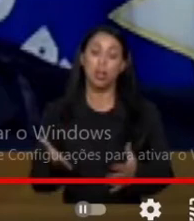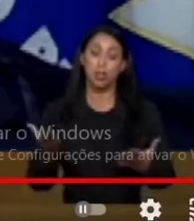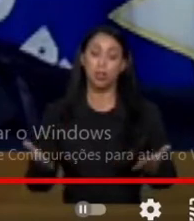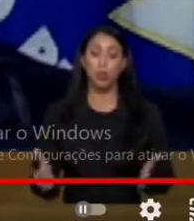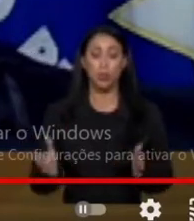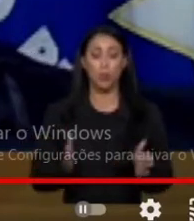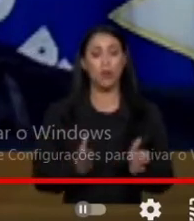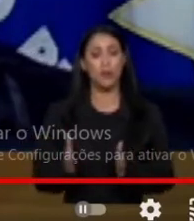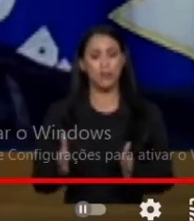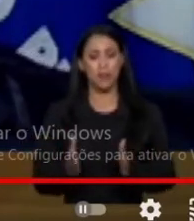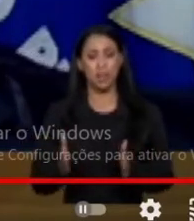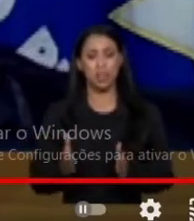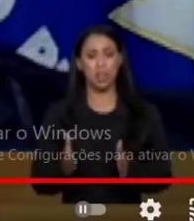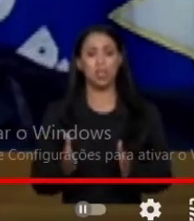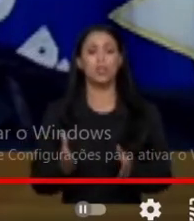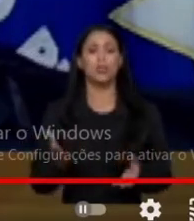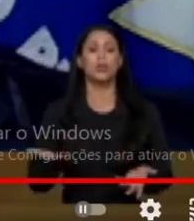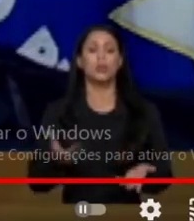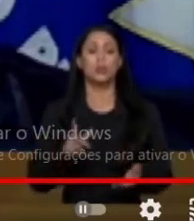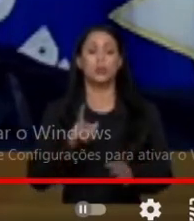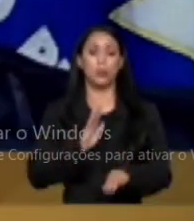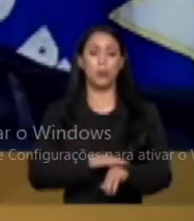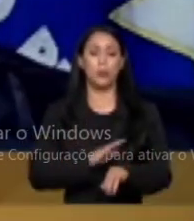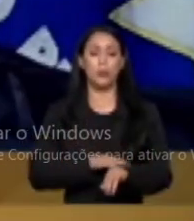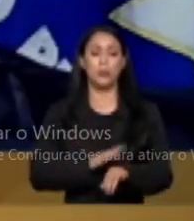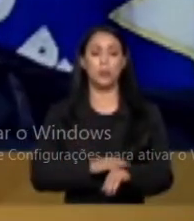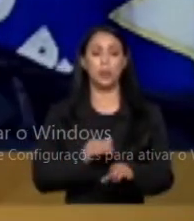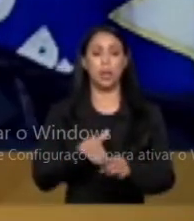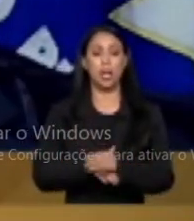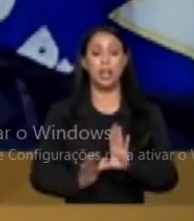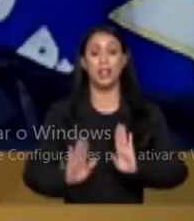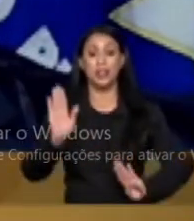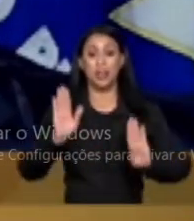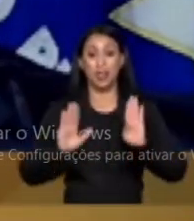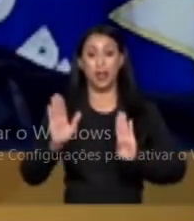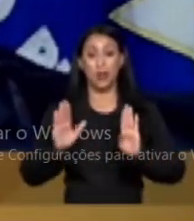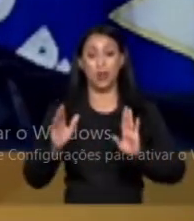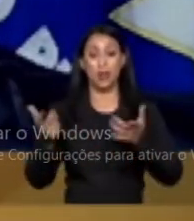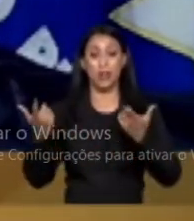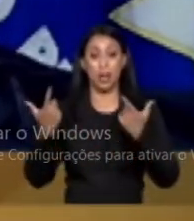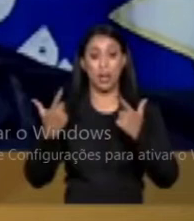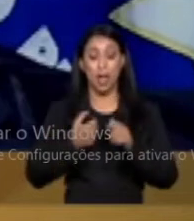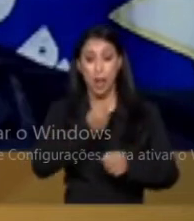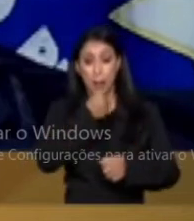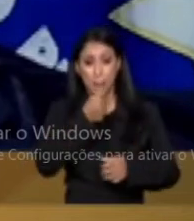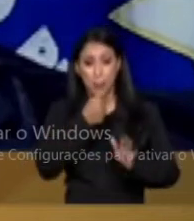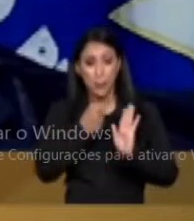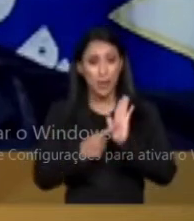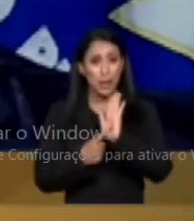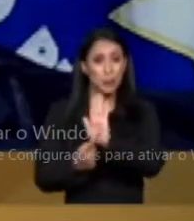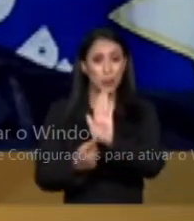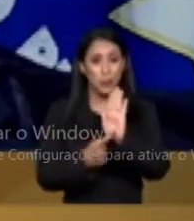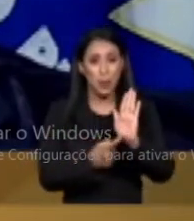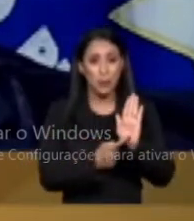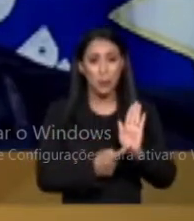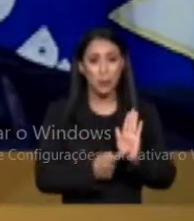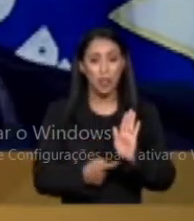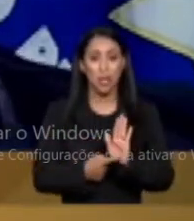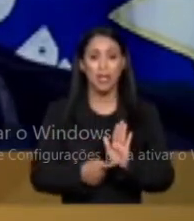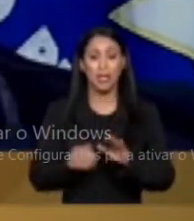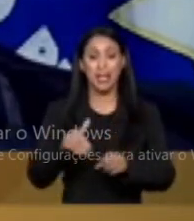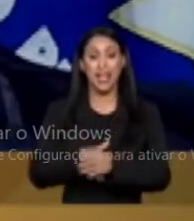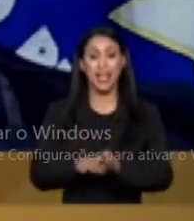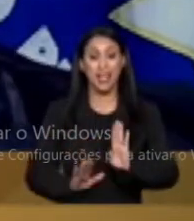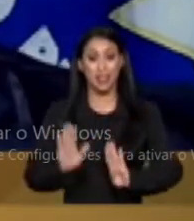do processo eleitoral, todos sabem, é a da propaganda eleitoral. E um dos maiores desafios